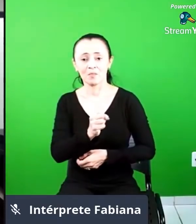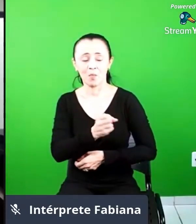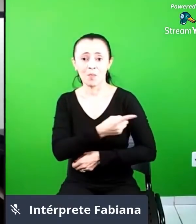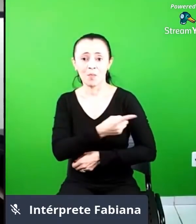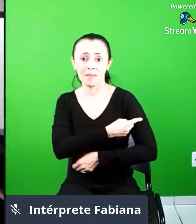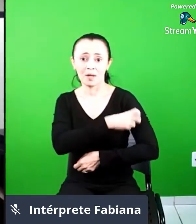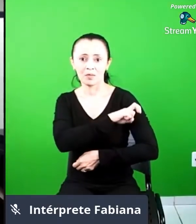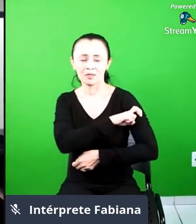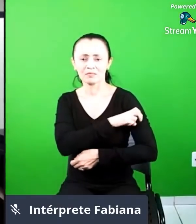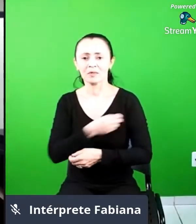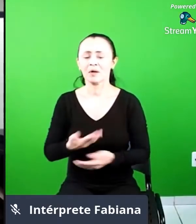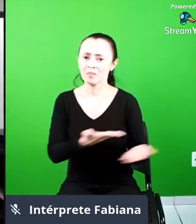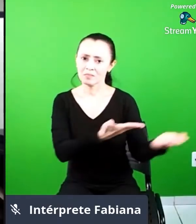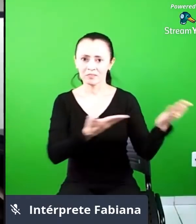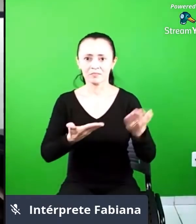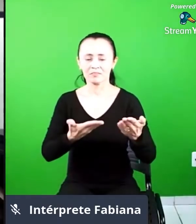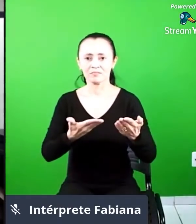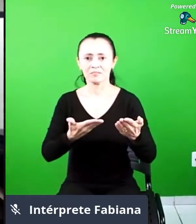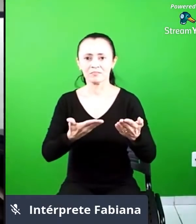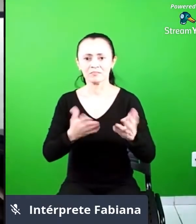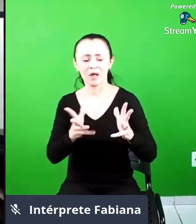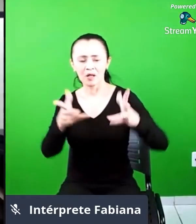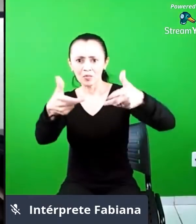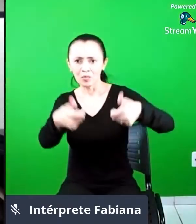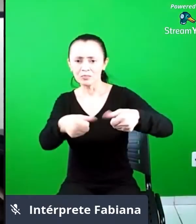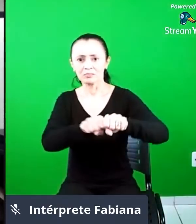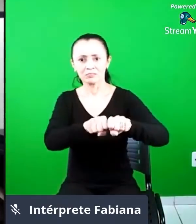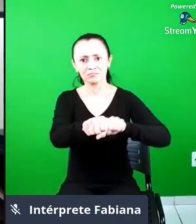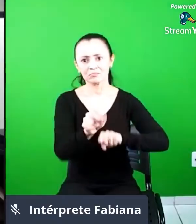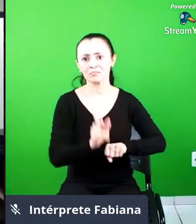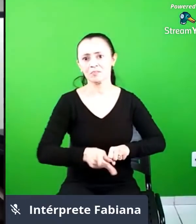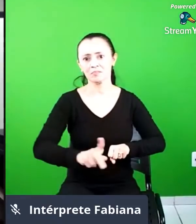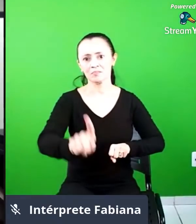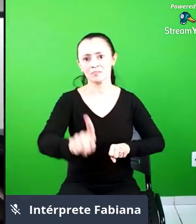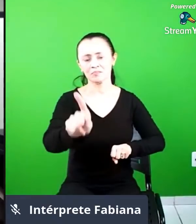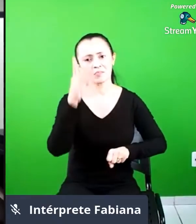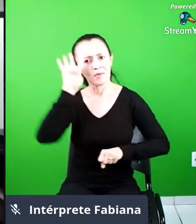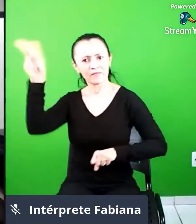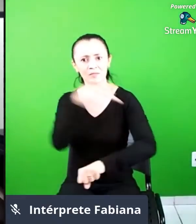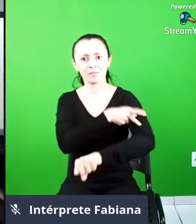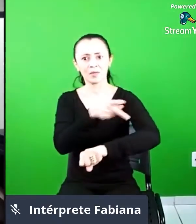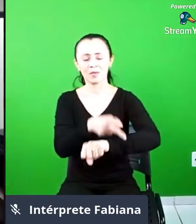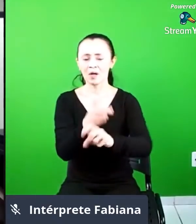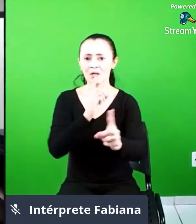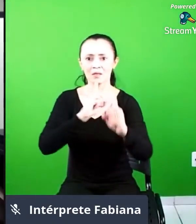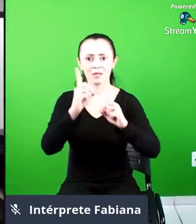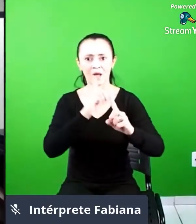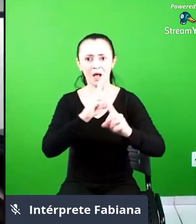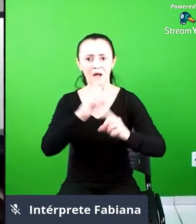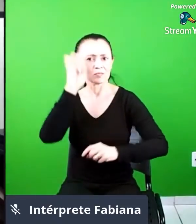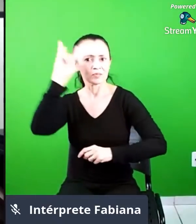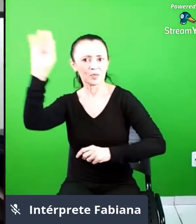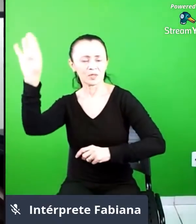desejar boas-vindas a todos na nossa formação continuada, reflexões pedagógicas, diálogo entre teoria e a